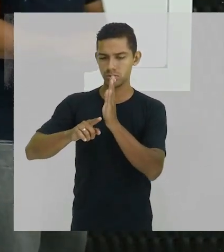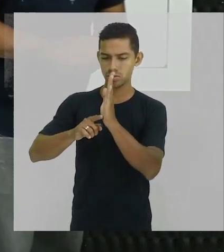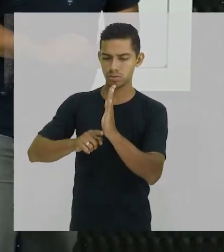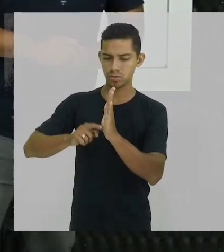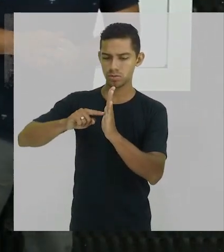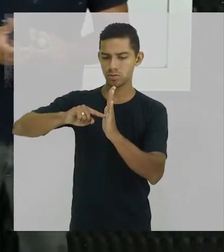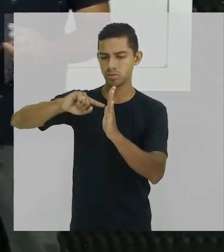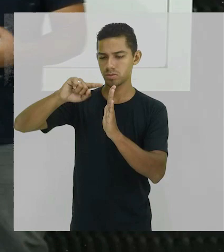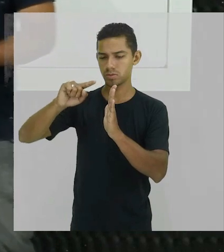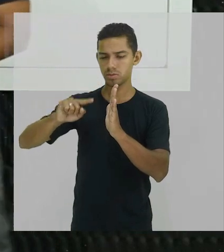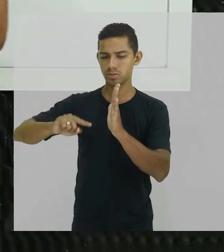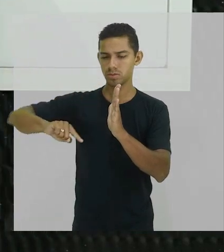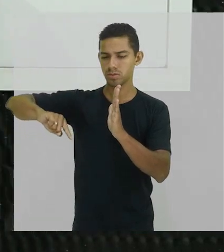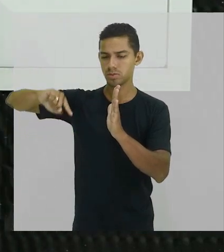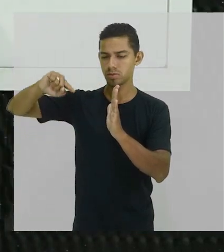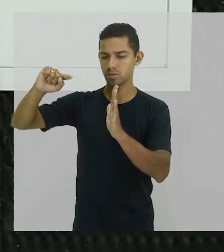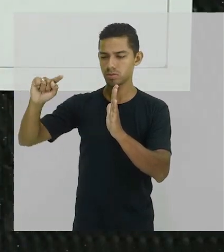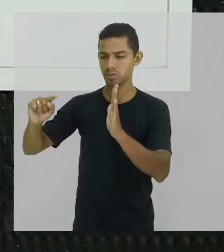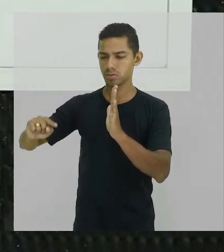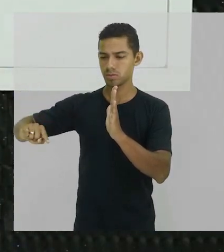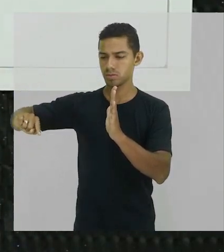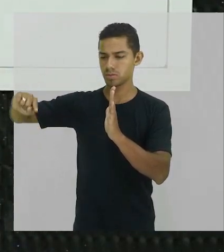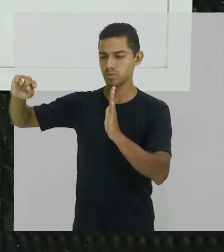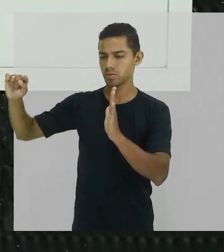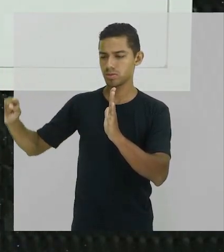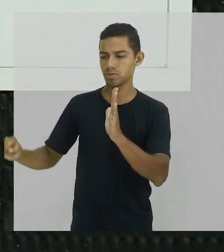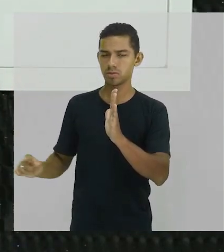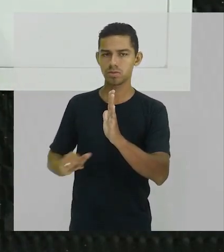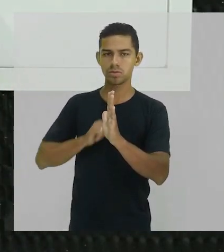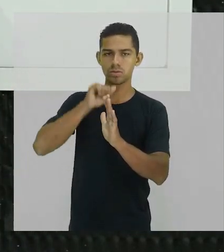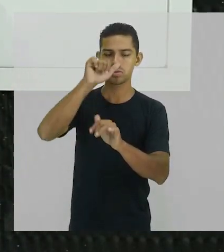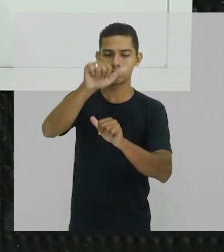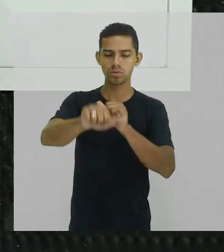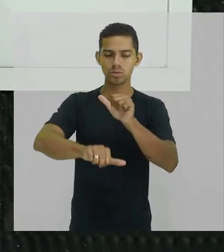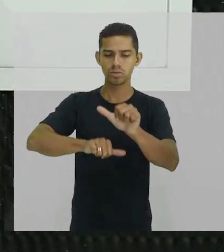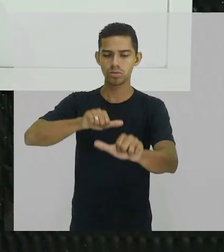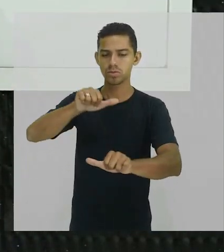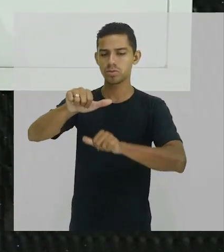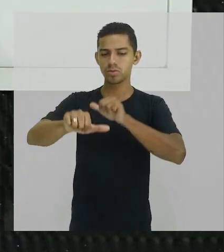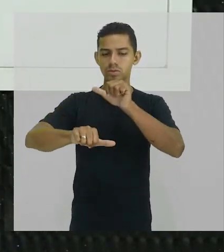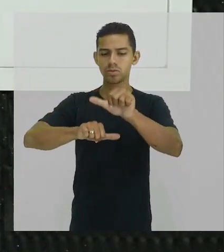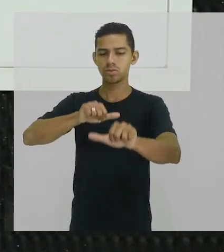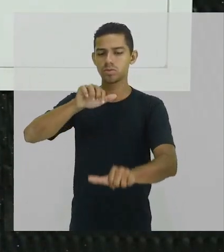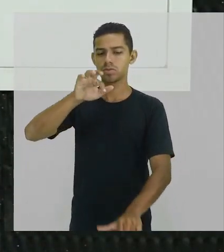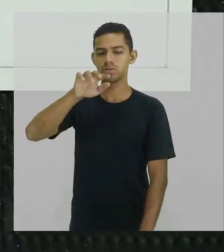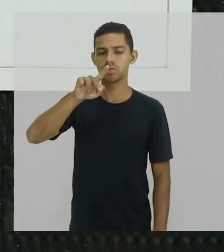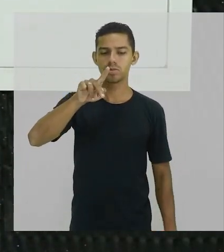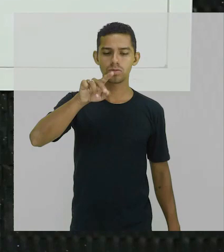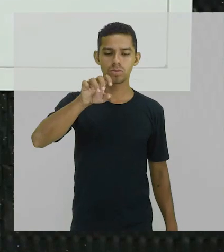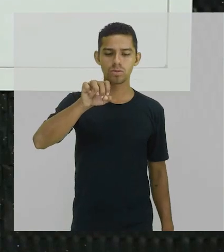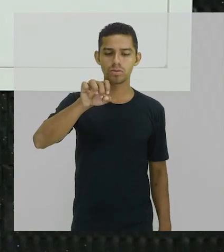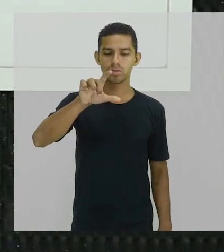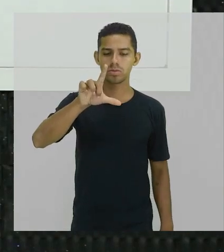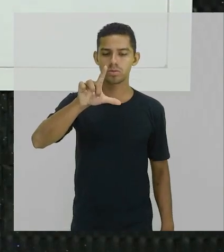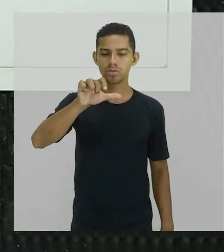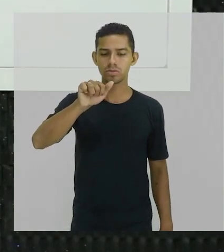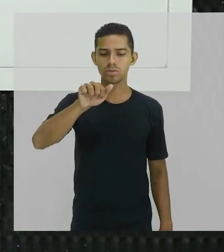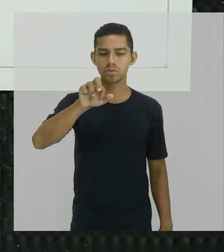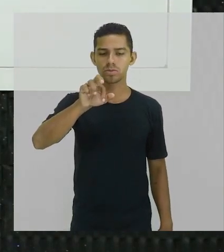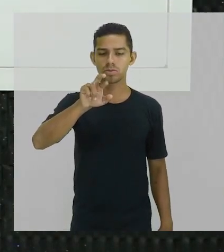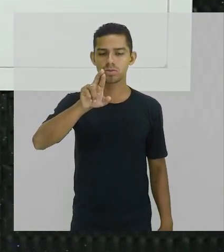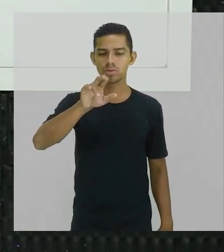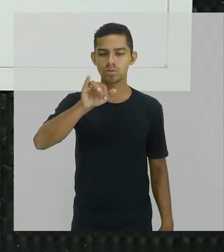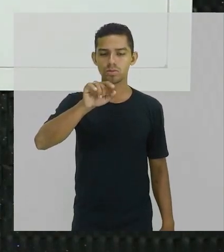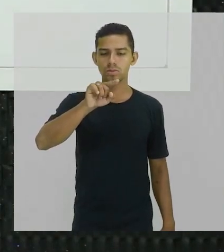sofreu um processo de polarização, ela foi filtrada, como se fosse um filtro. Certo? Então eu tenho uma onda que ela se propaga,